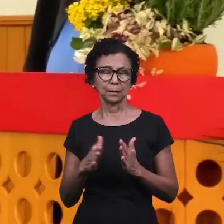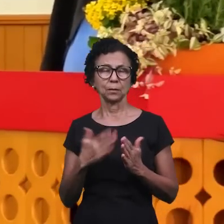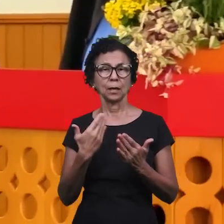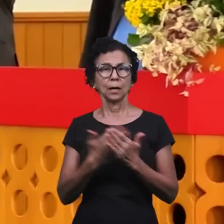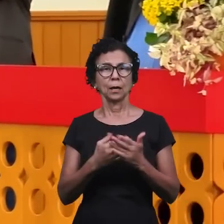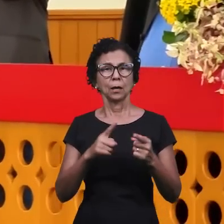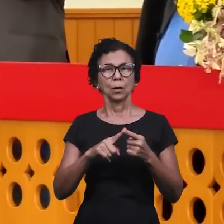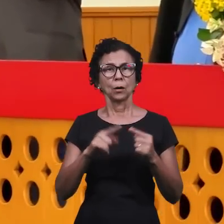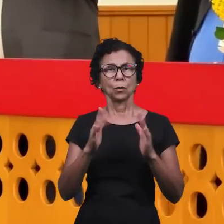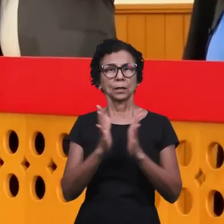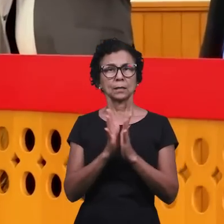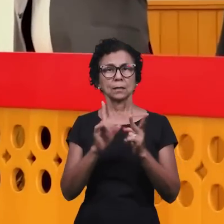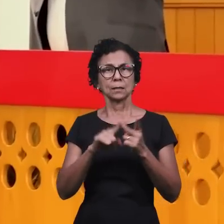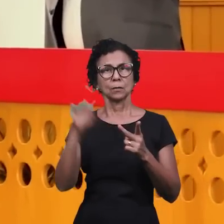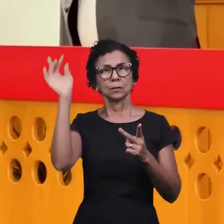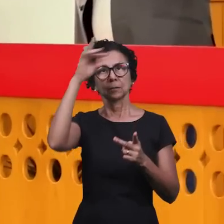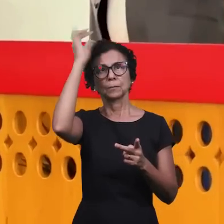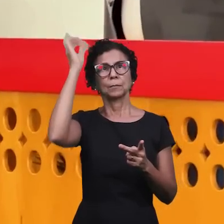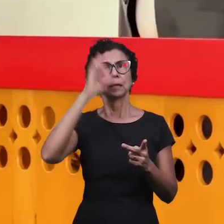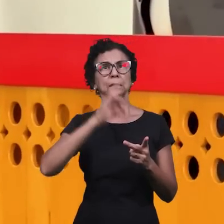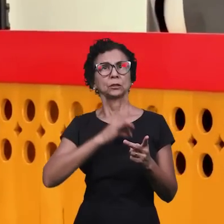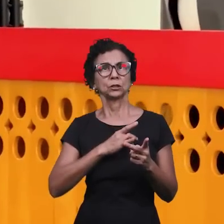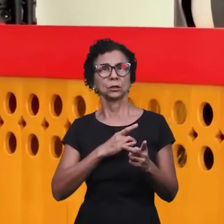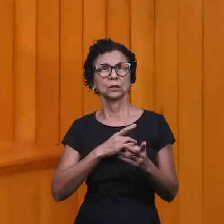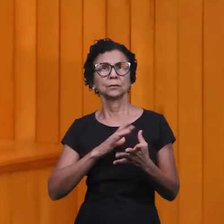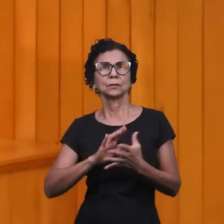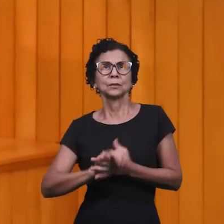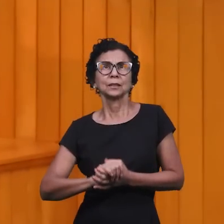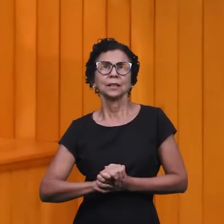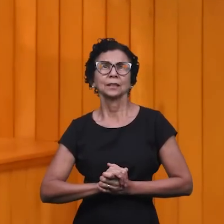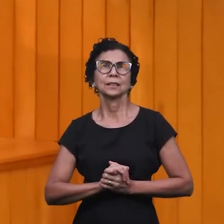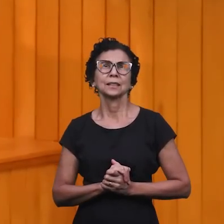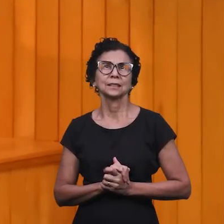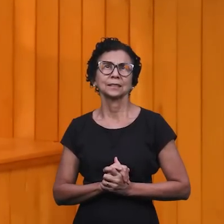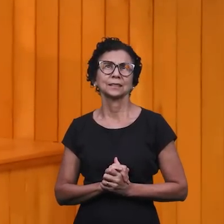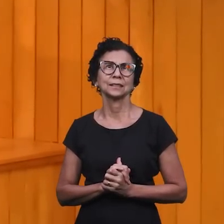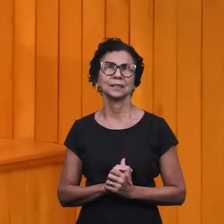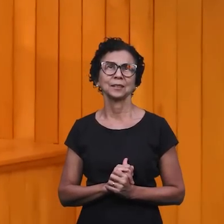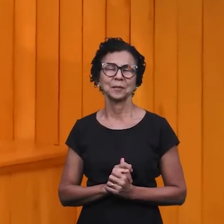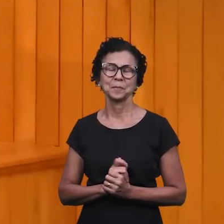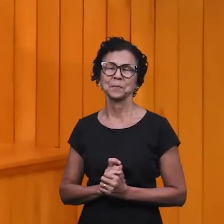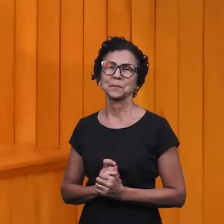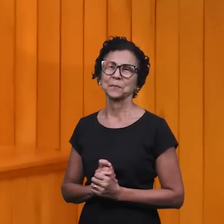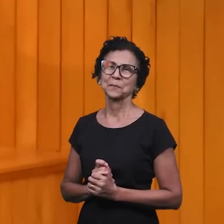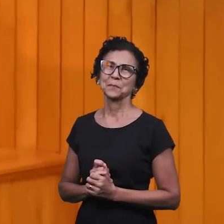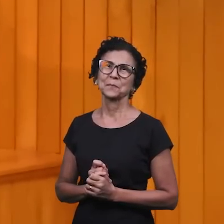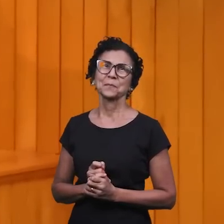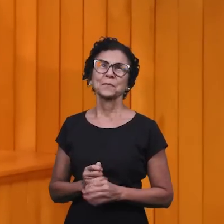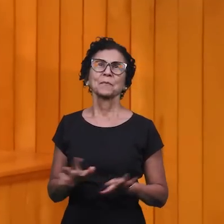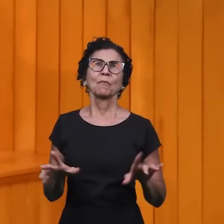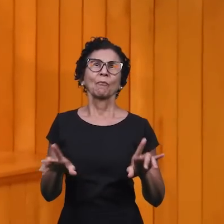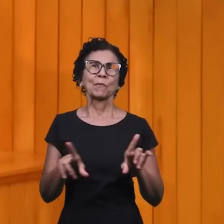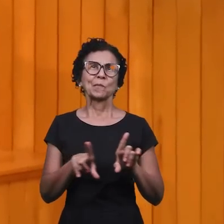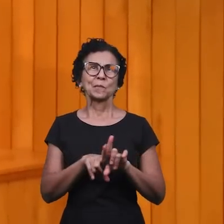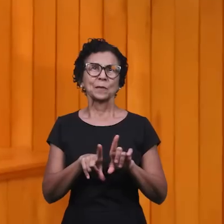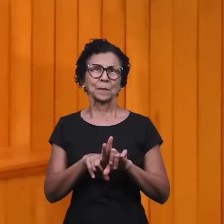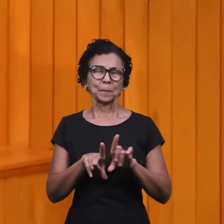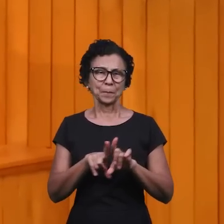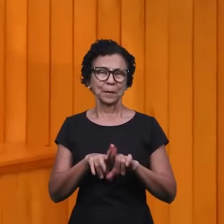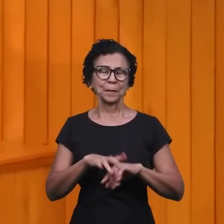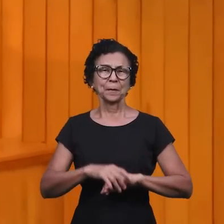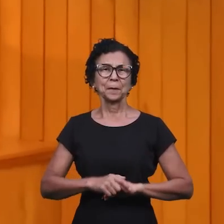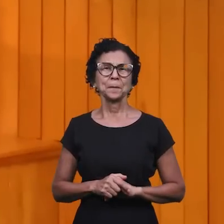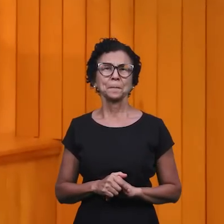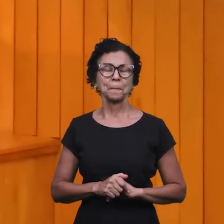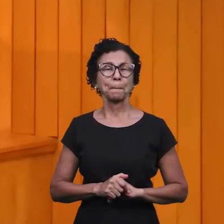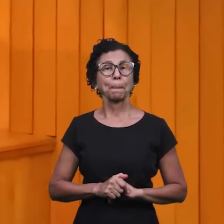de oração e batismo com o Espírito Santo, mistério do corpo, abordando os aspectos do sangue e da palavra, e a